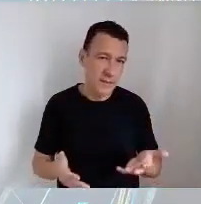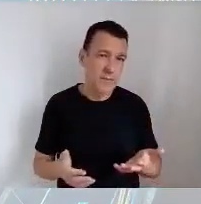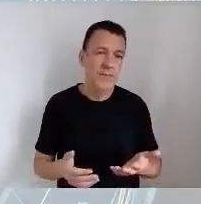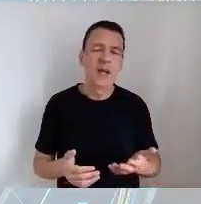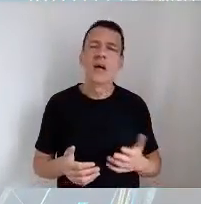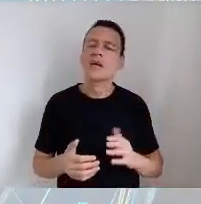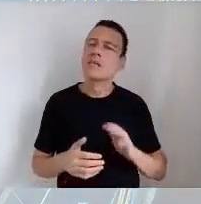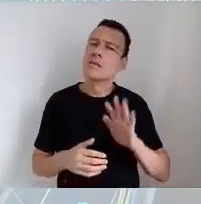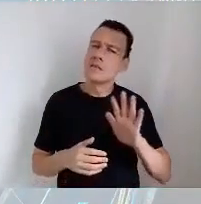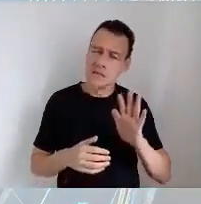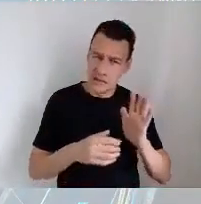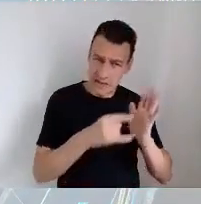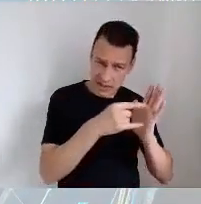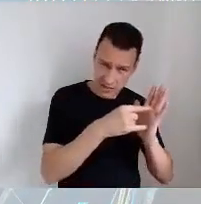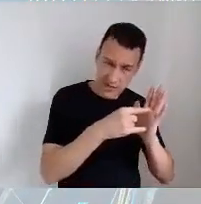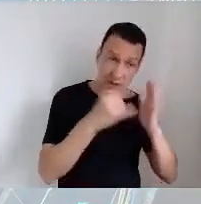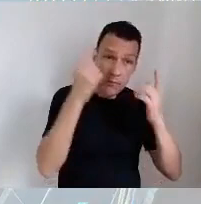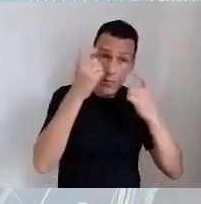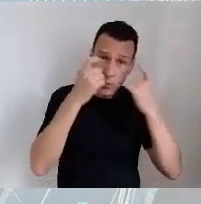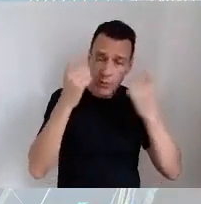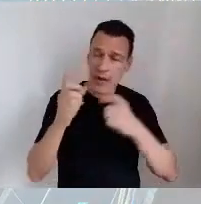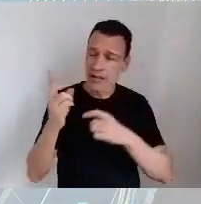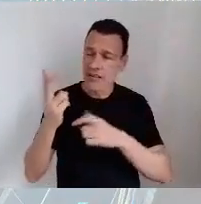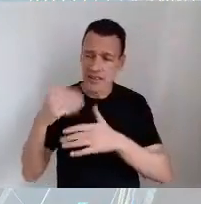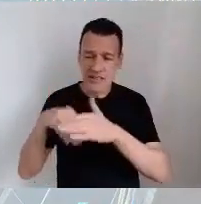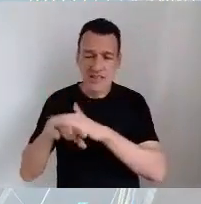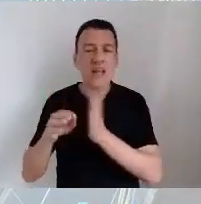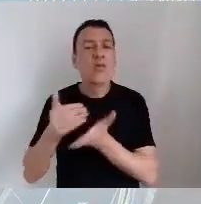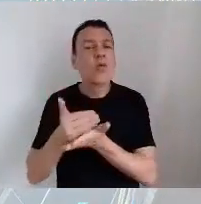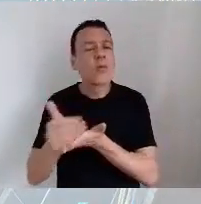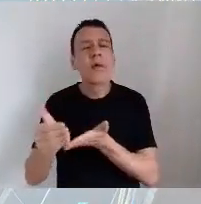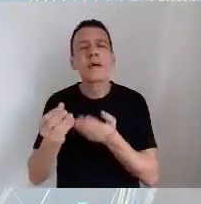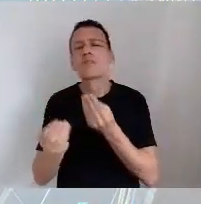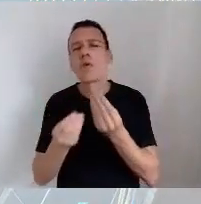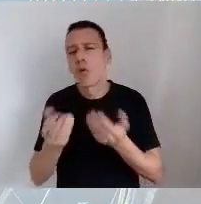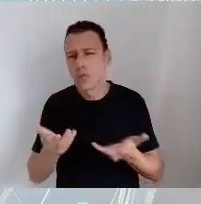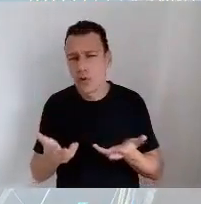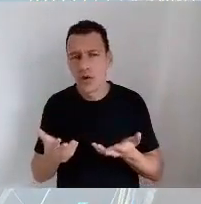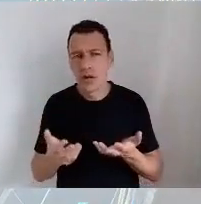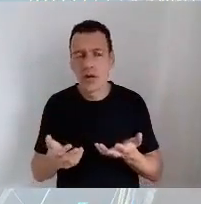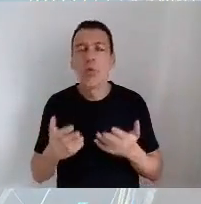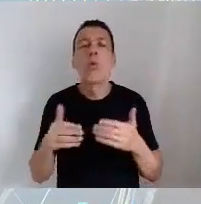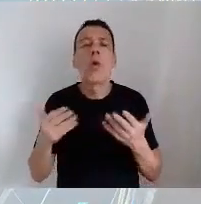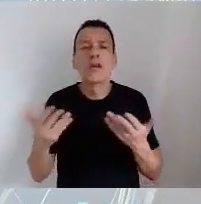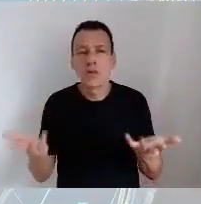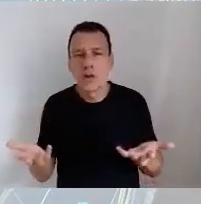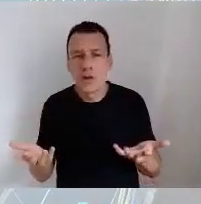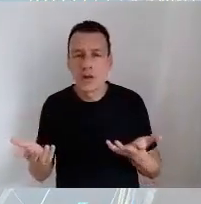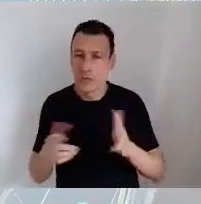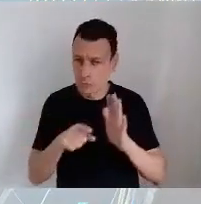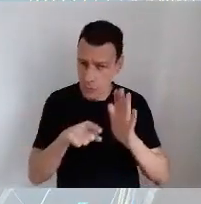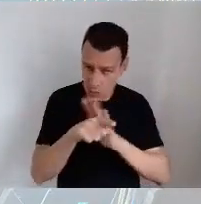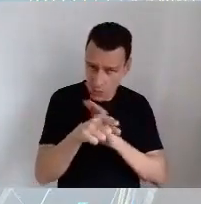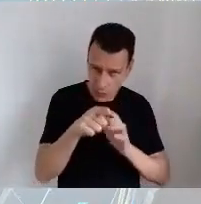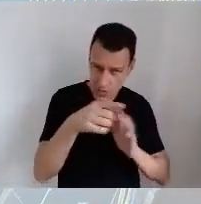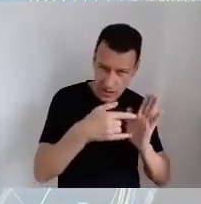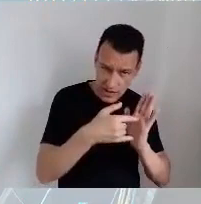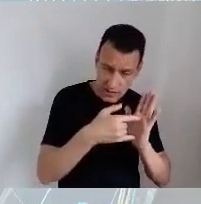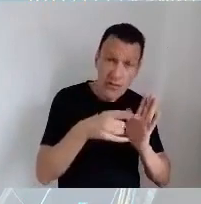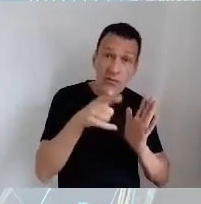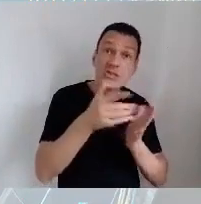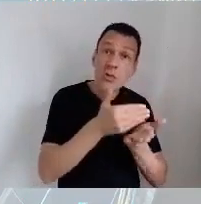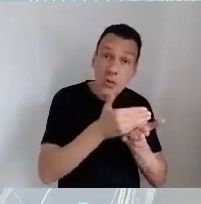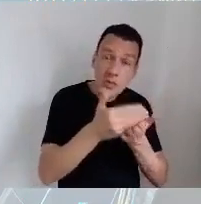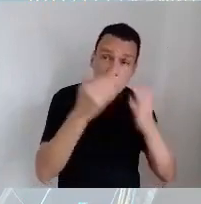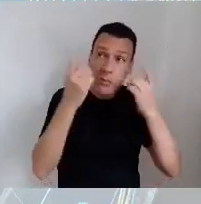preocupação com design pensem em vocês e você que tá me acompanhando em casa quando que você começou a se preocupar com design você começou a se